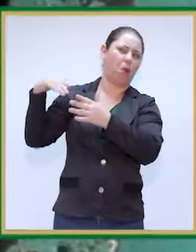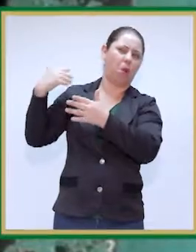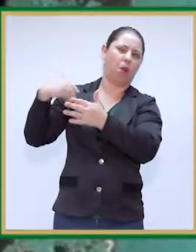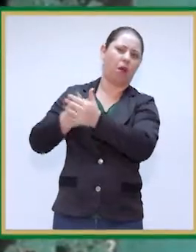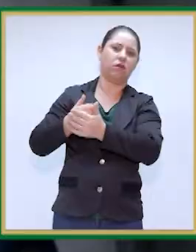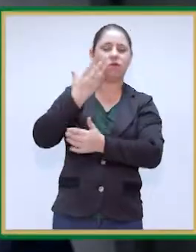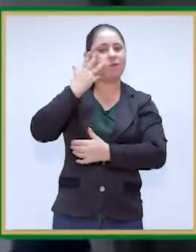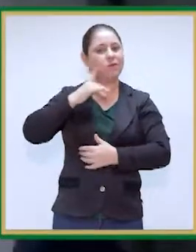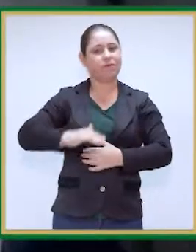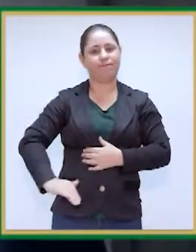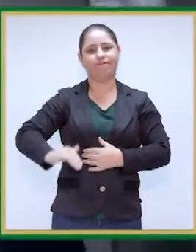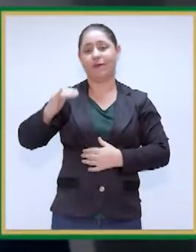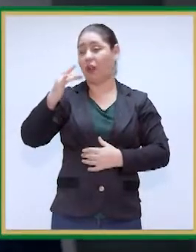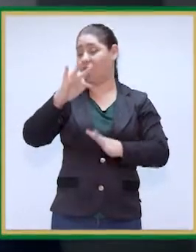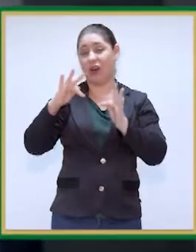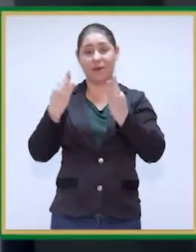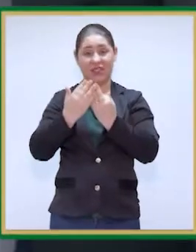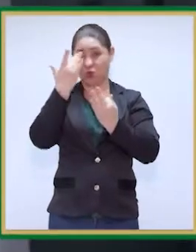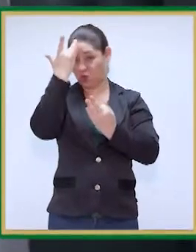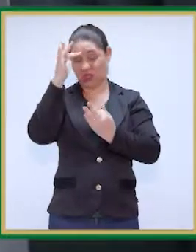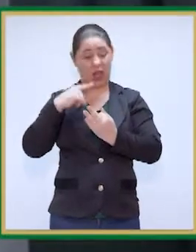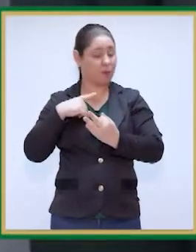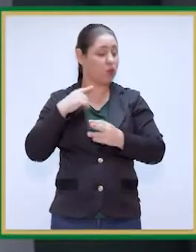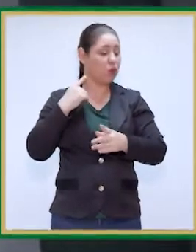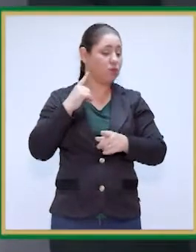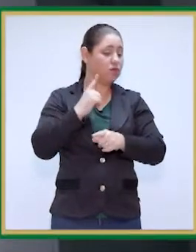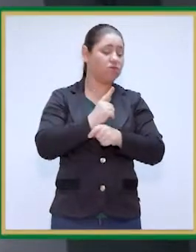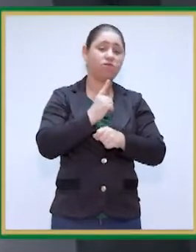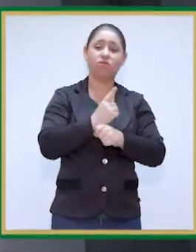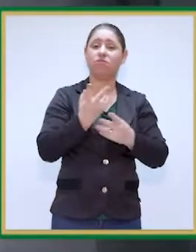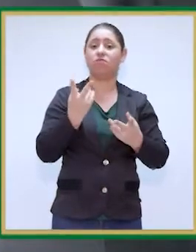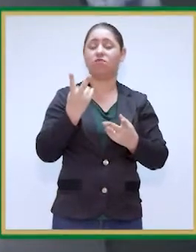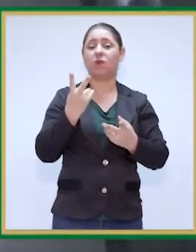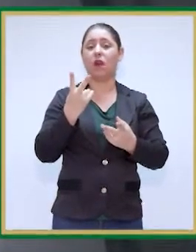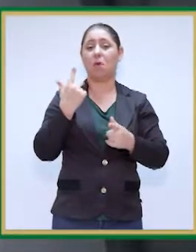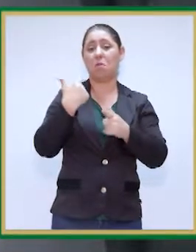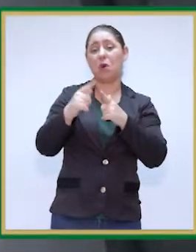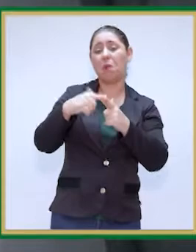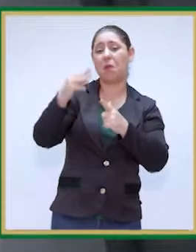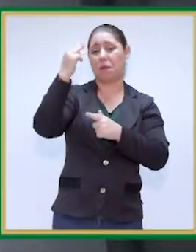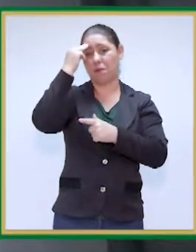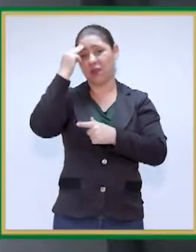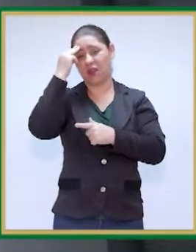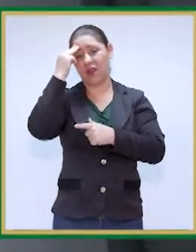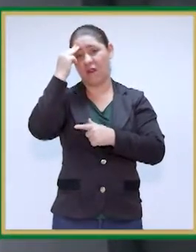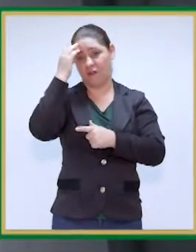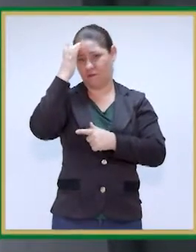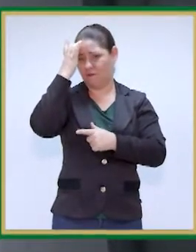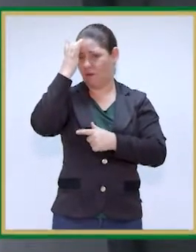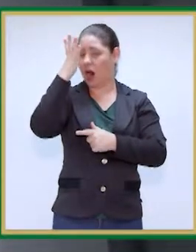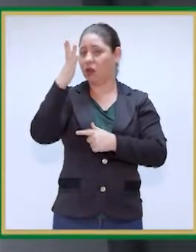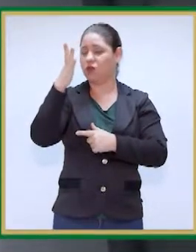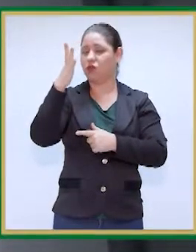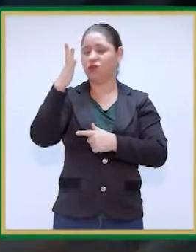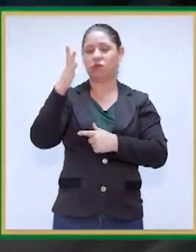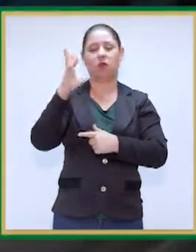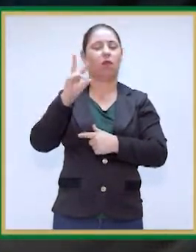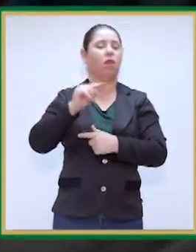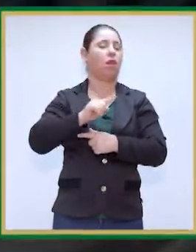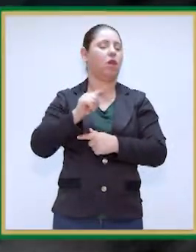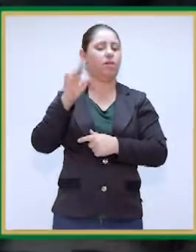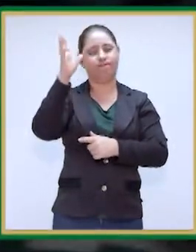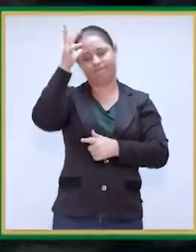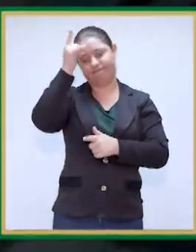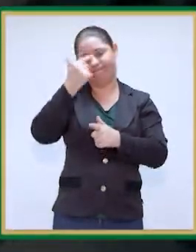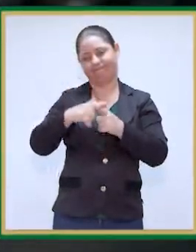desde criança. A família não sabe como lidar com essa situação. O problema mental não é um problema de fácil solução.